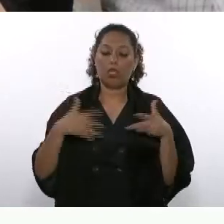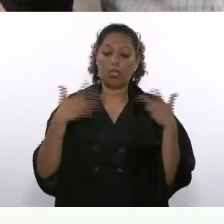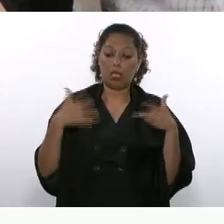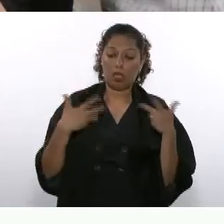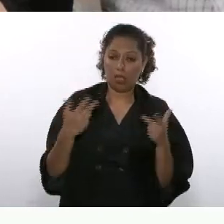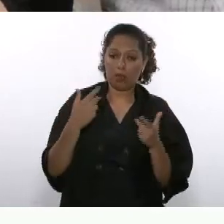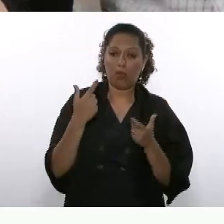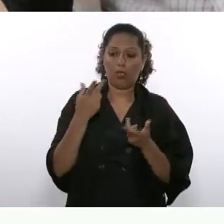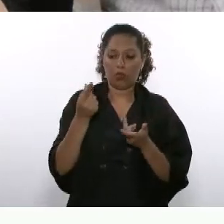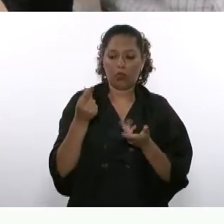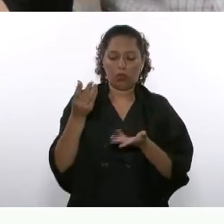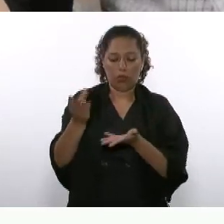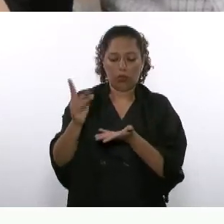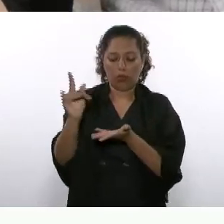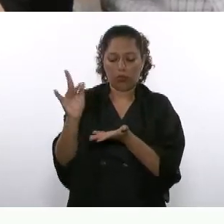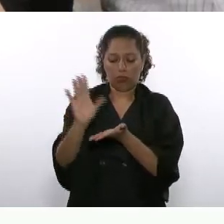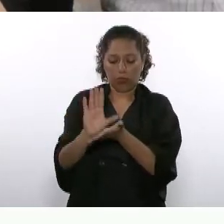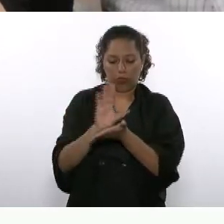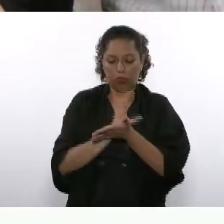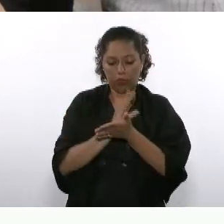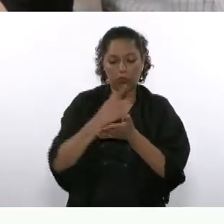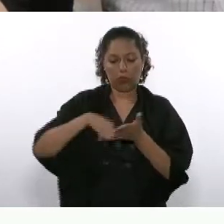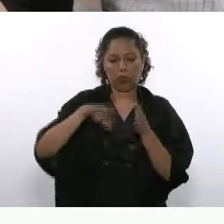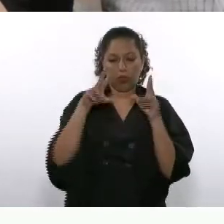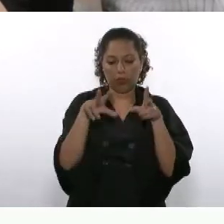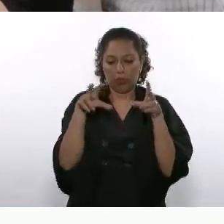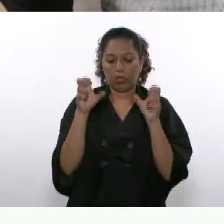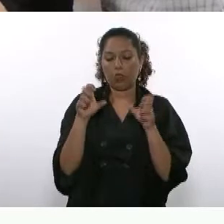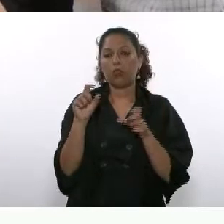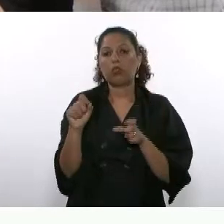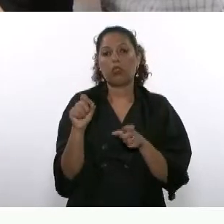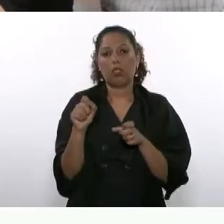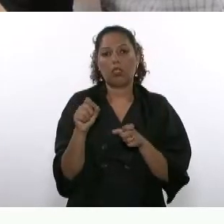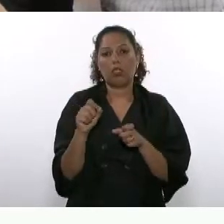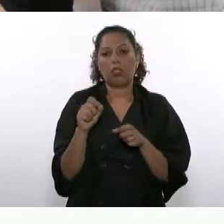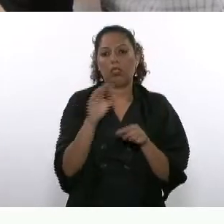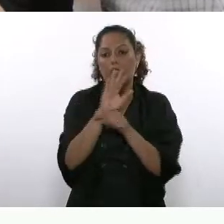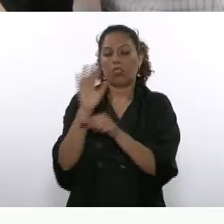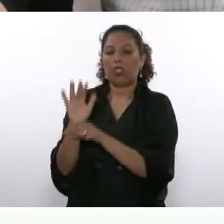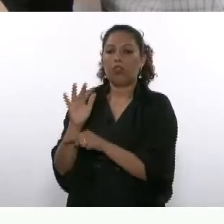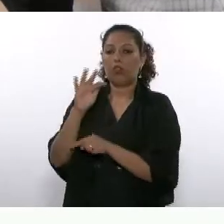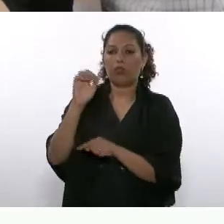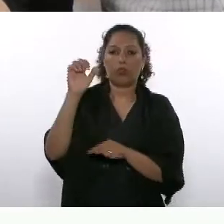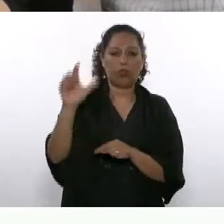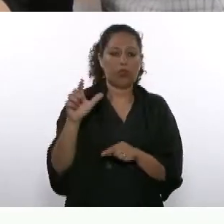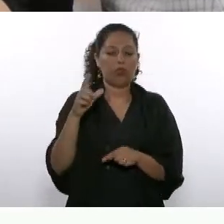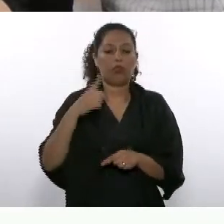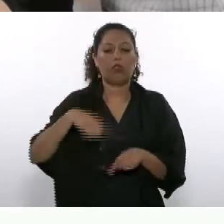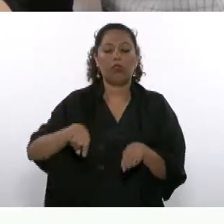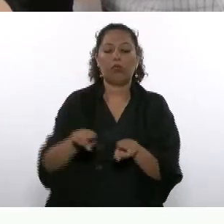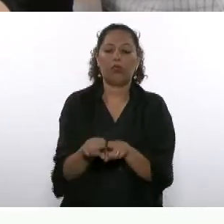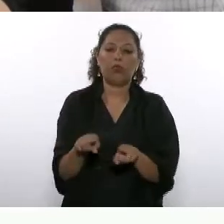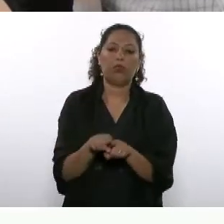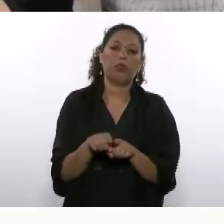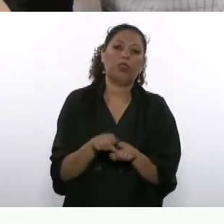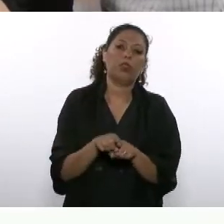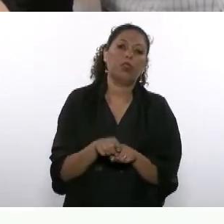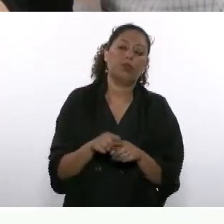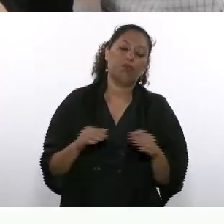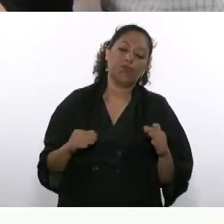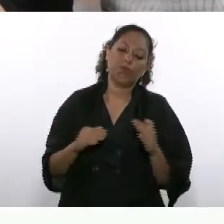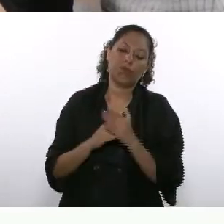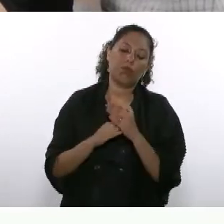verba, a gente se deu conta, quer dizer, foi informado que o regime de recuperação fiscal nos impedia de